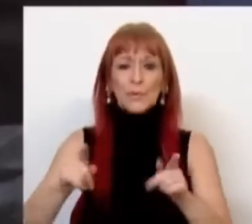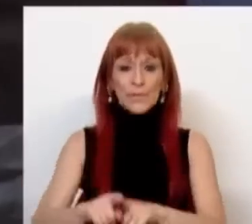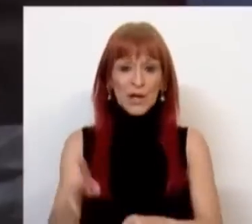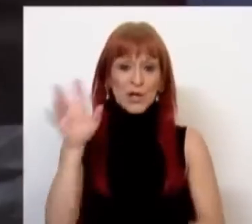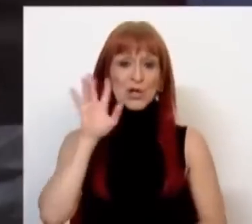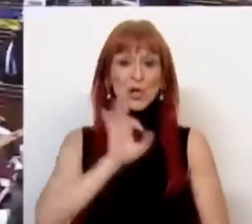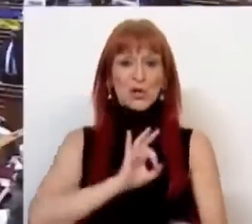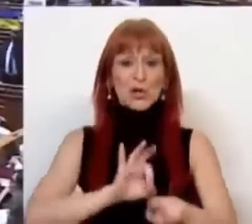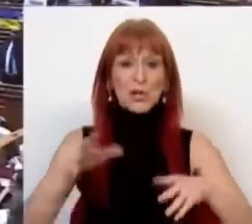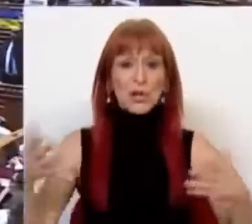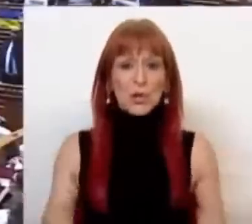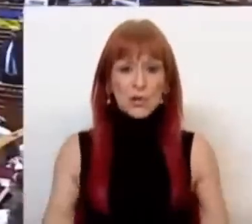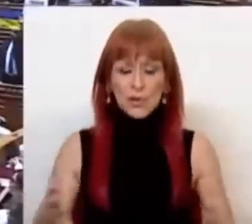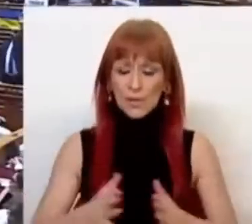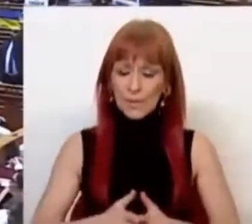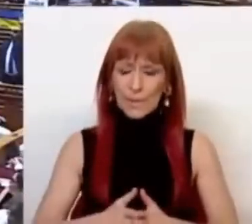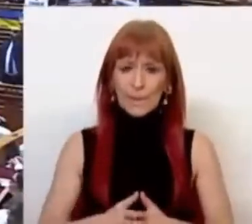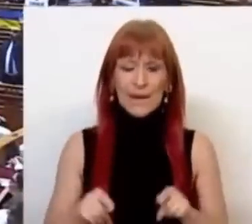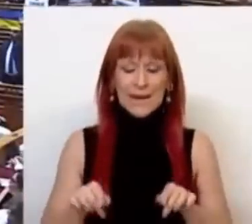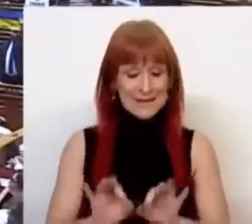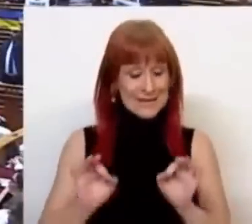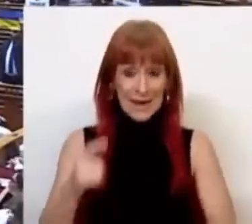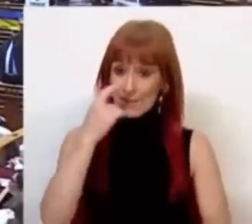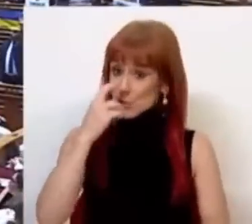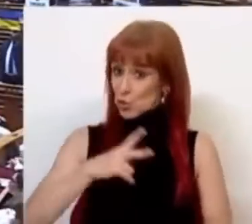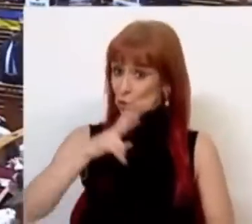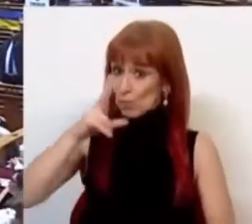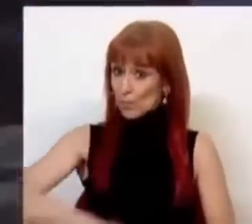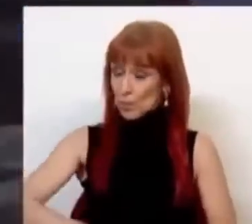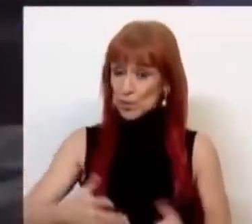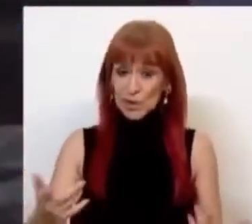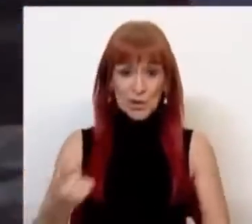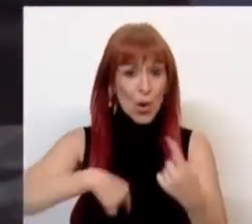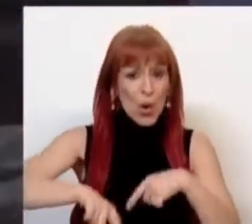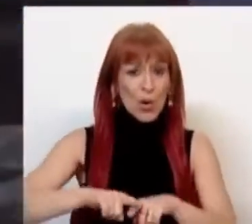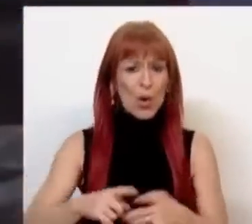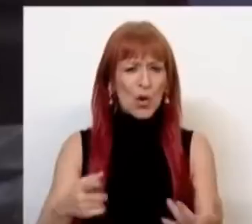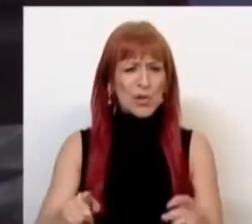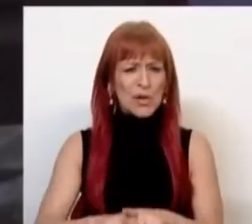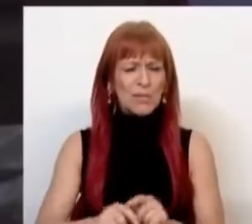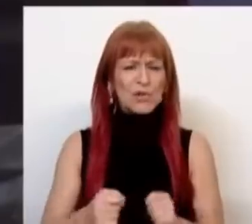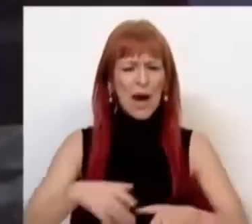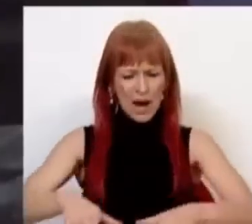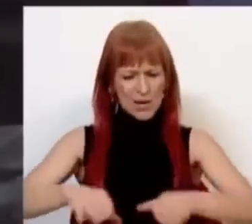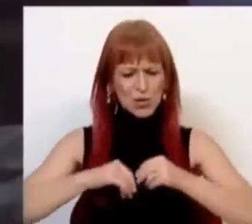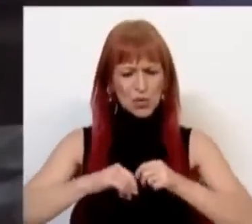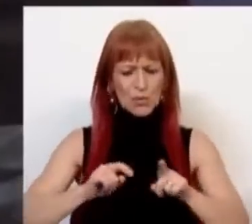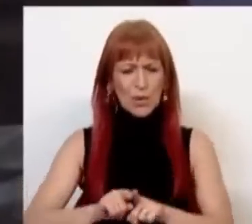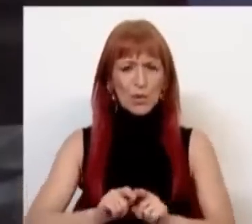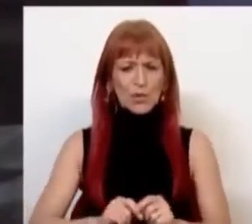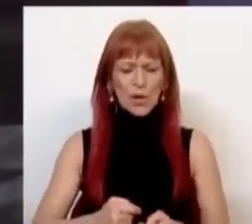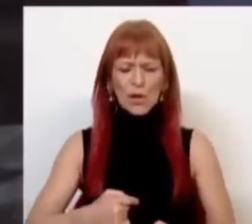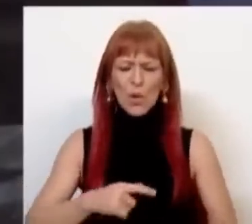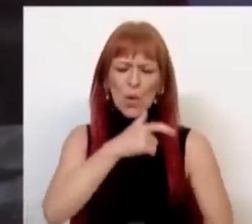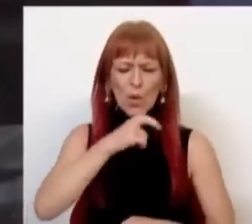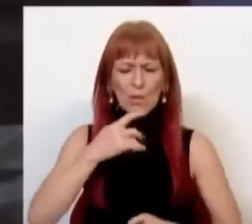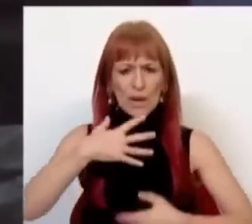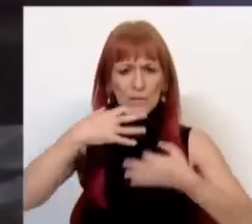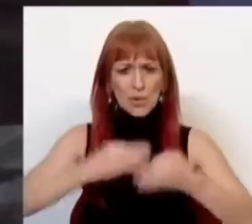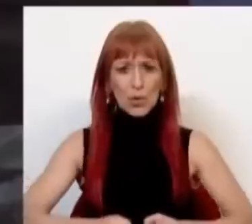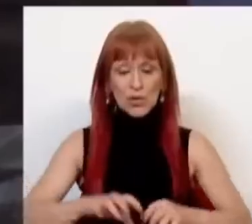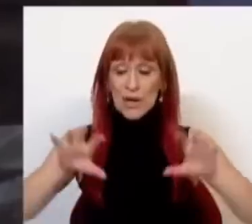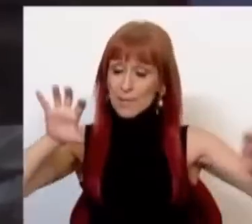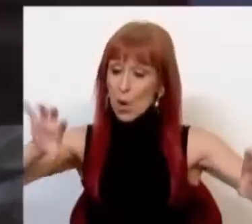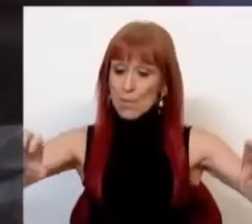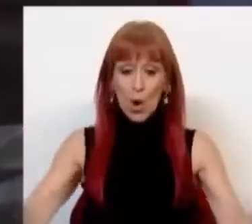Senhoras e senhores, assim como os portugueses, nós brasileiros assumimos um compromisso absoluto com o